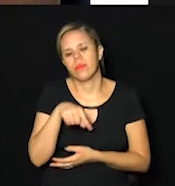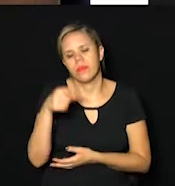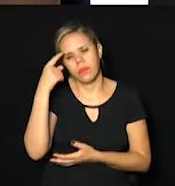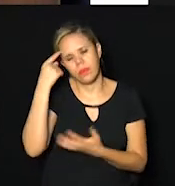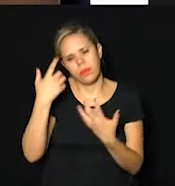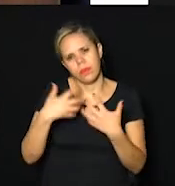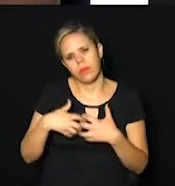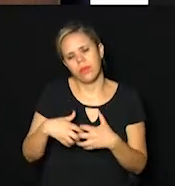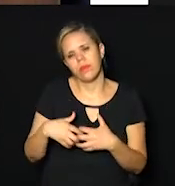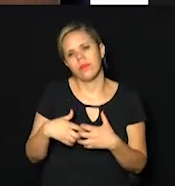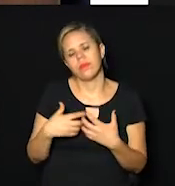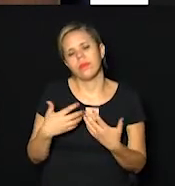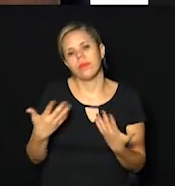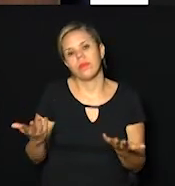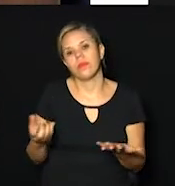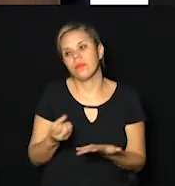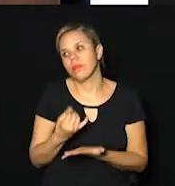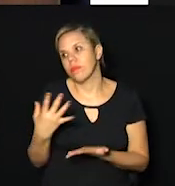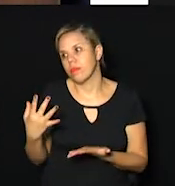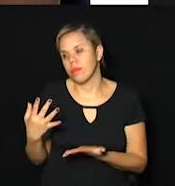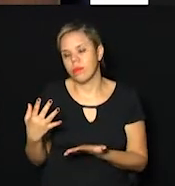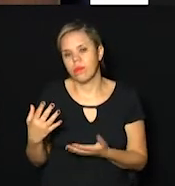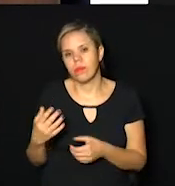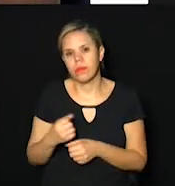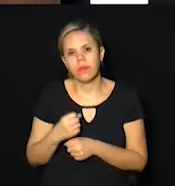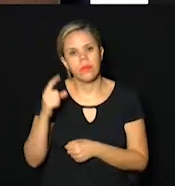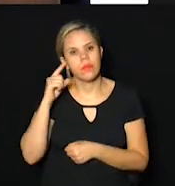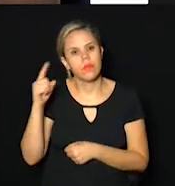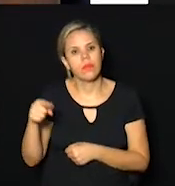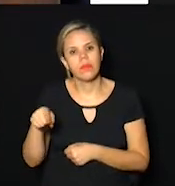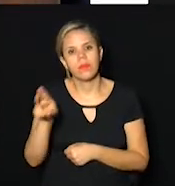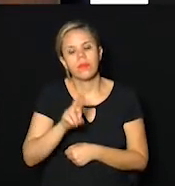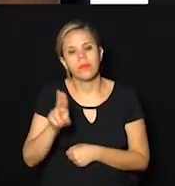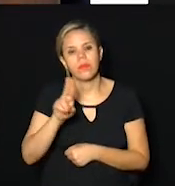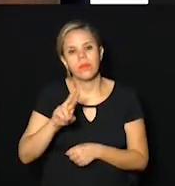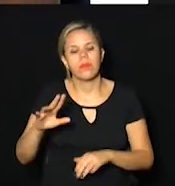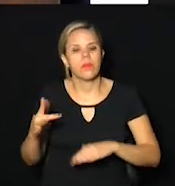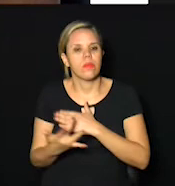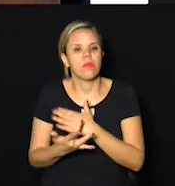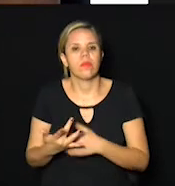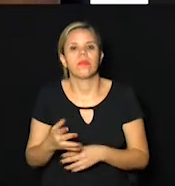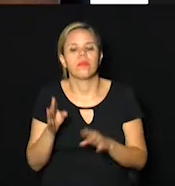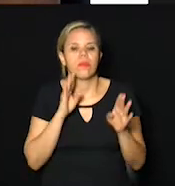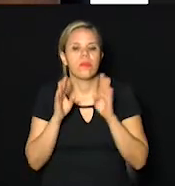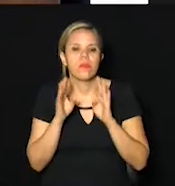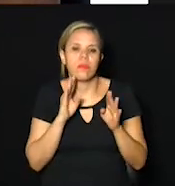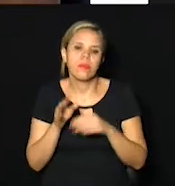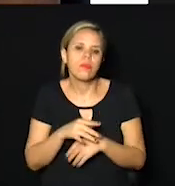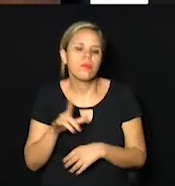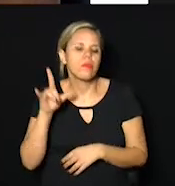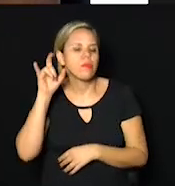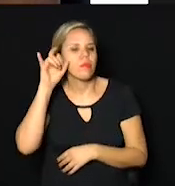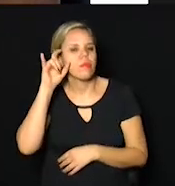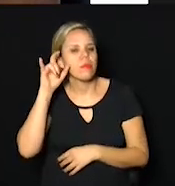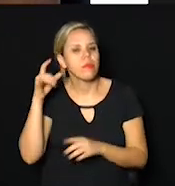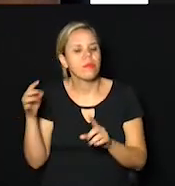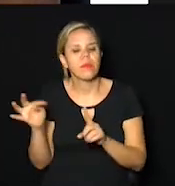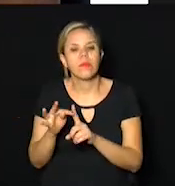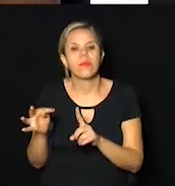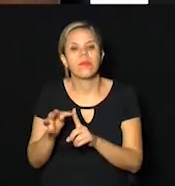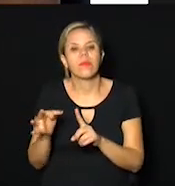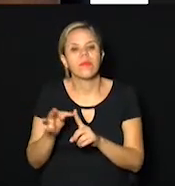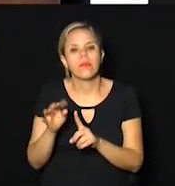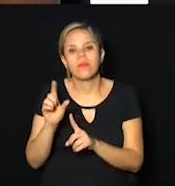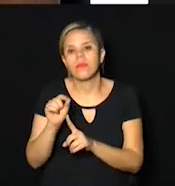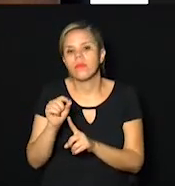aí. Quantas vezes nos últimos dias você usou aquela rede social, Facebook, Instagram, Twitter, não importa, para